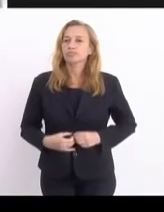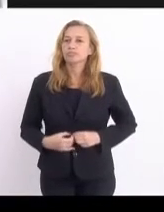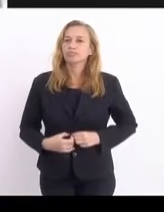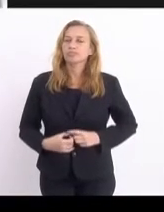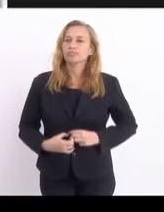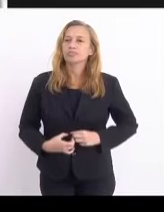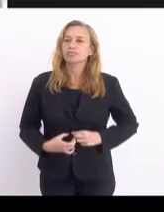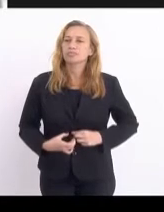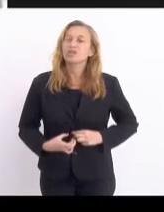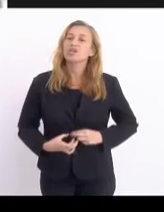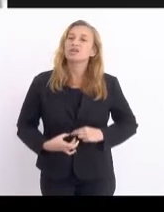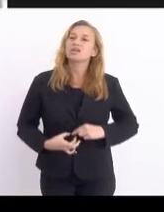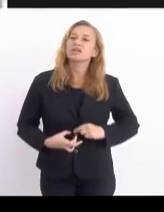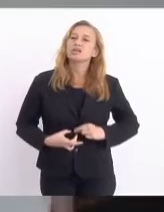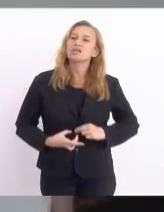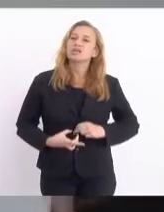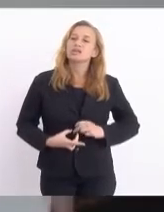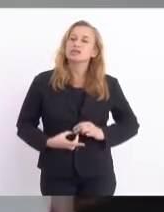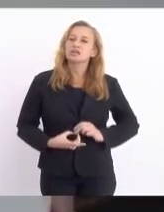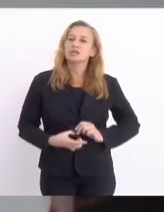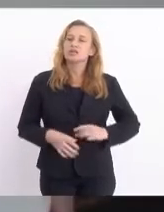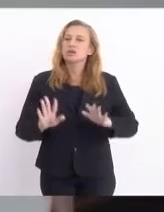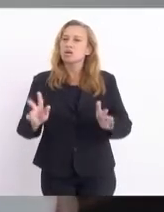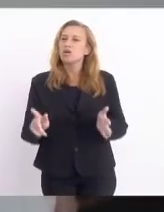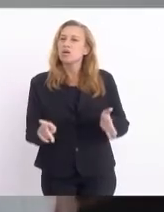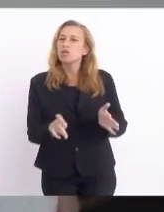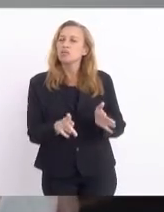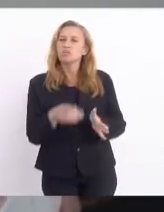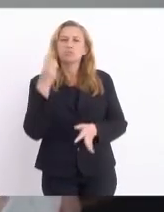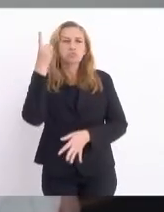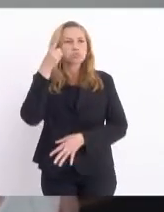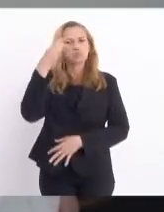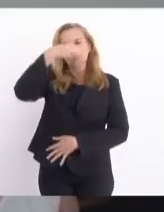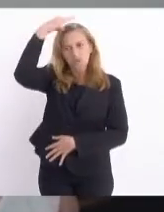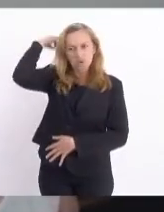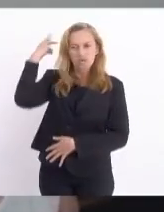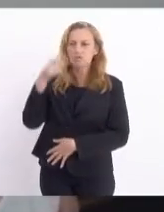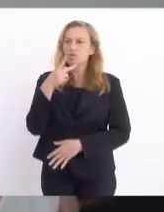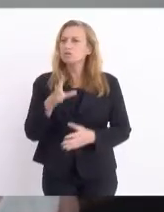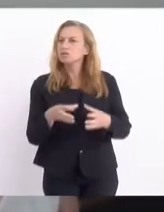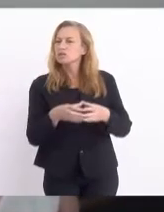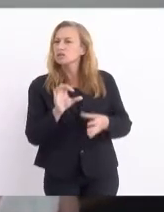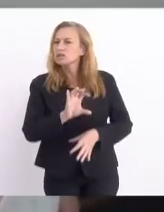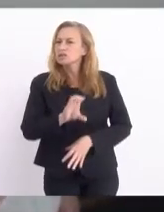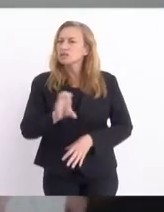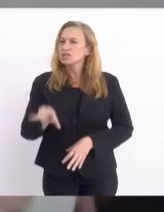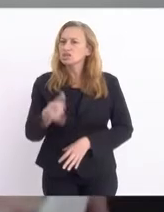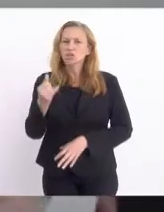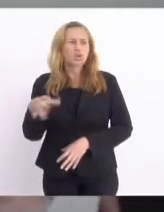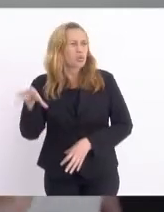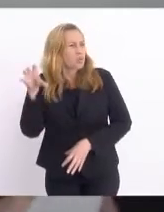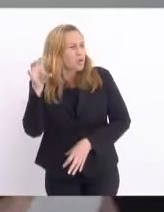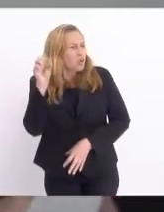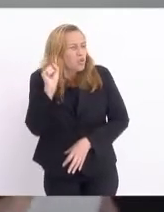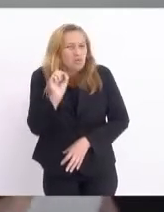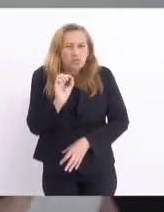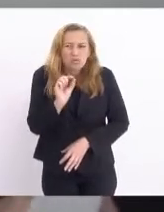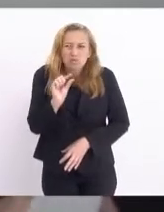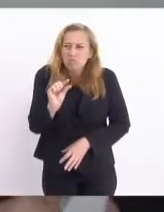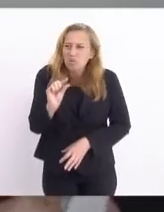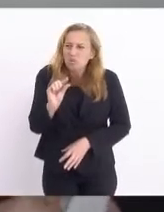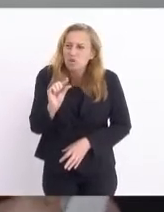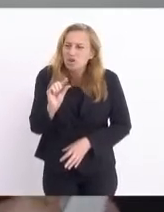sobre o projeto, porque o deputado Márcio Pacheco leu o parecer da CCJ. Para mim, o áudio dele estava um pouco baixo. Eu só queria saber se a